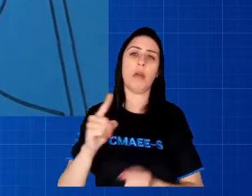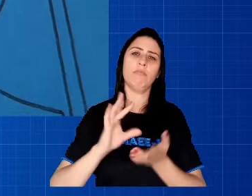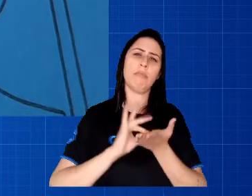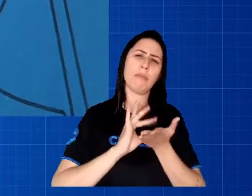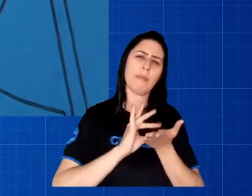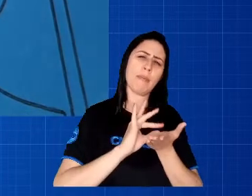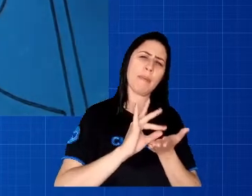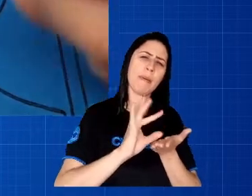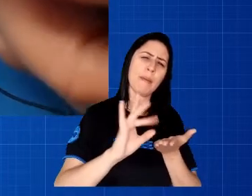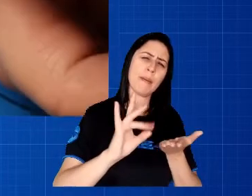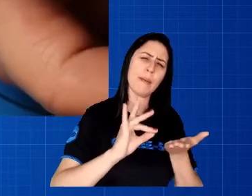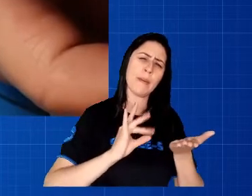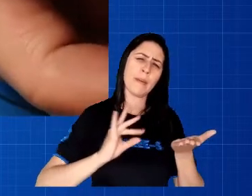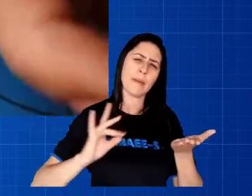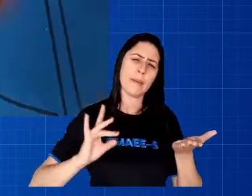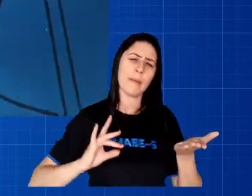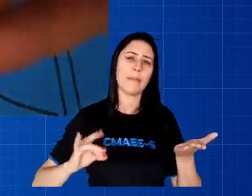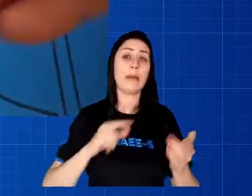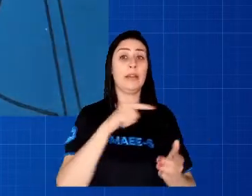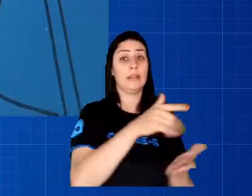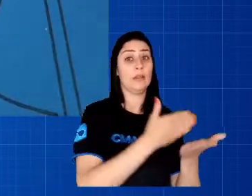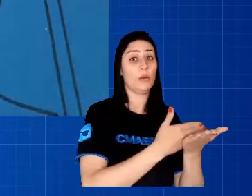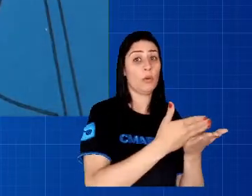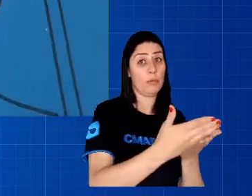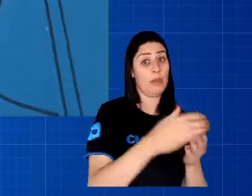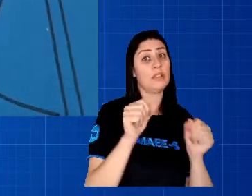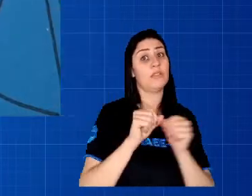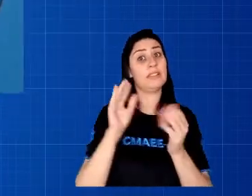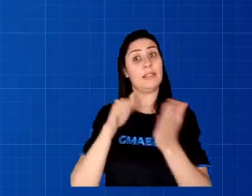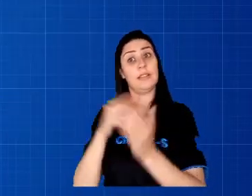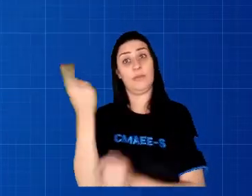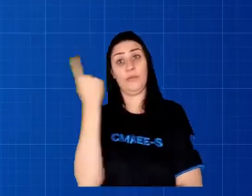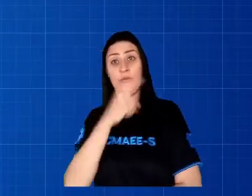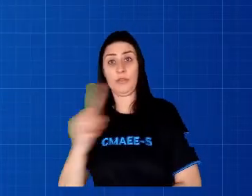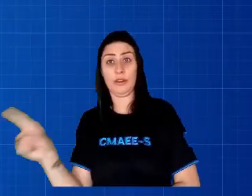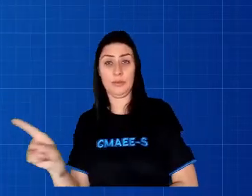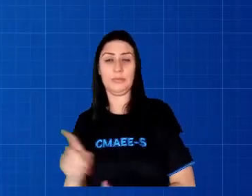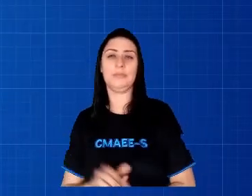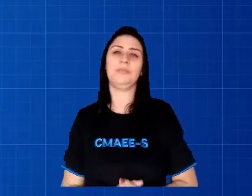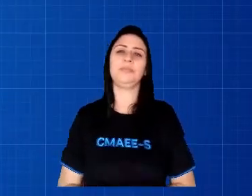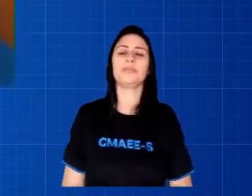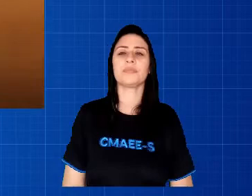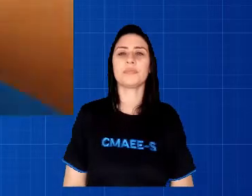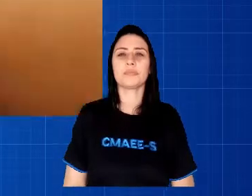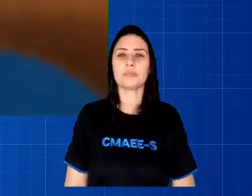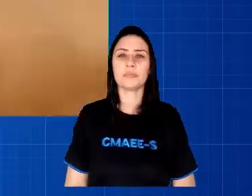técnica. Aqui é o início e a gente vai fazer até o final.